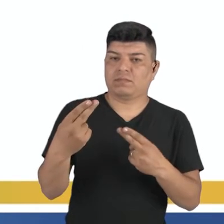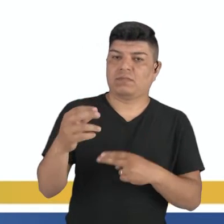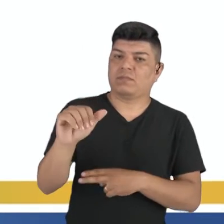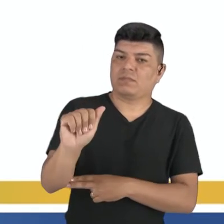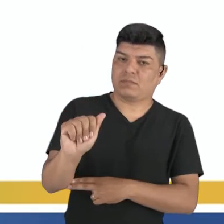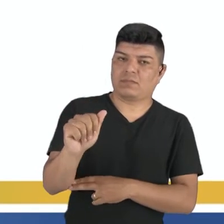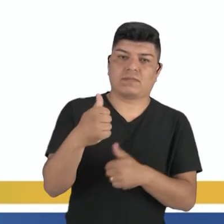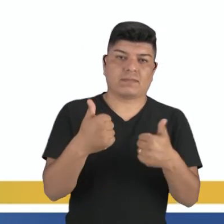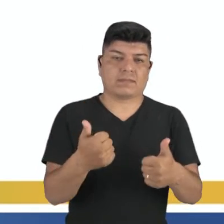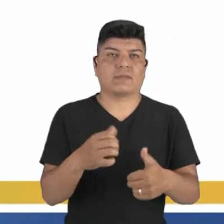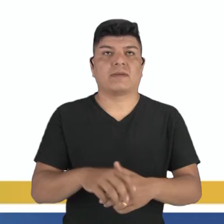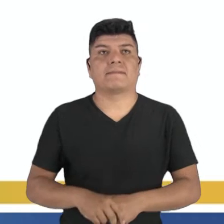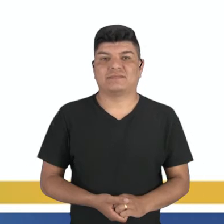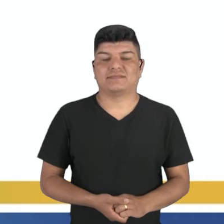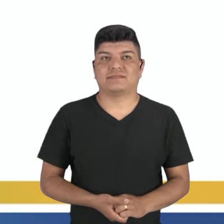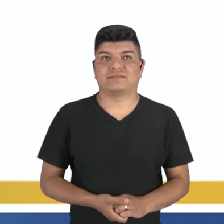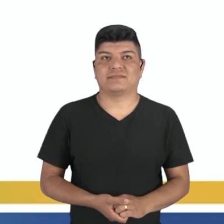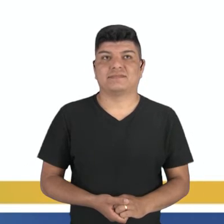a A, certo?